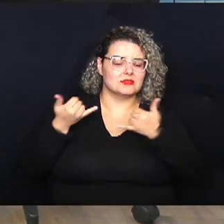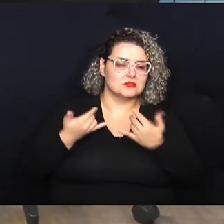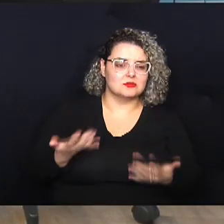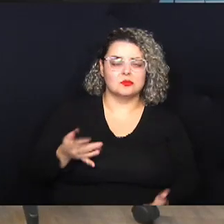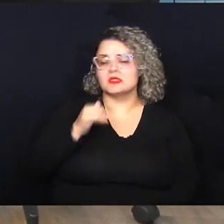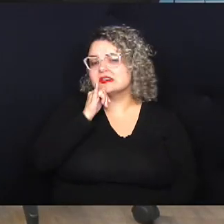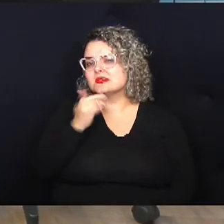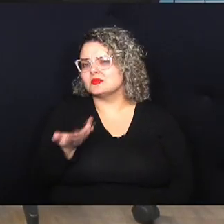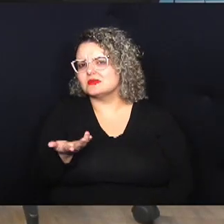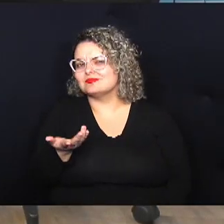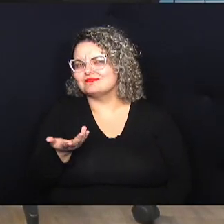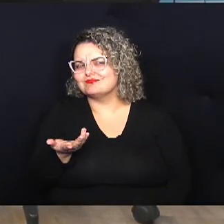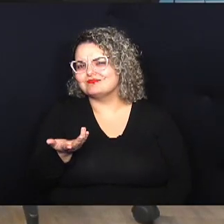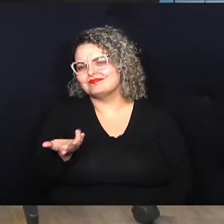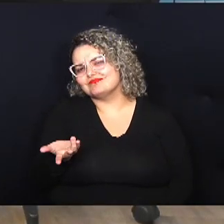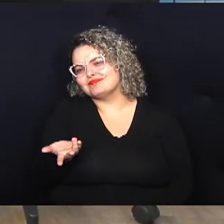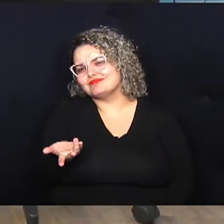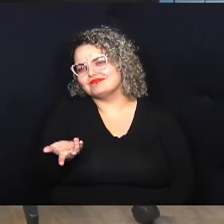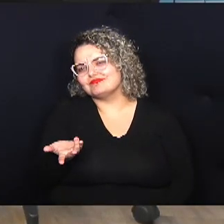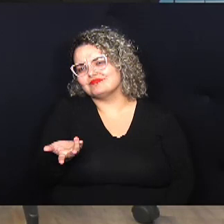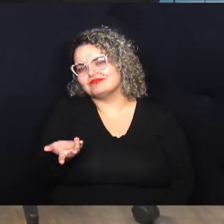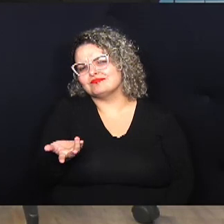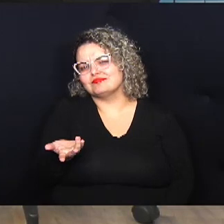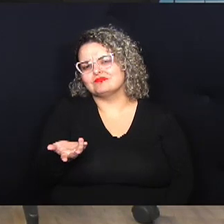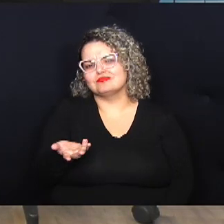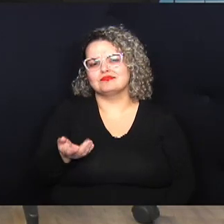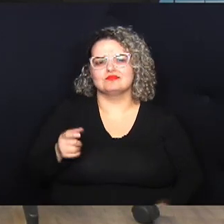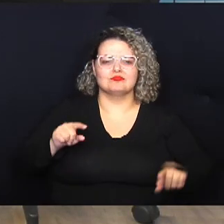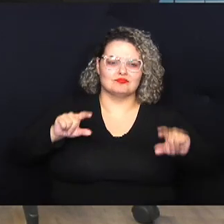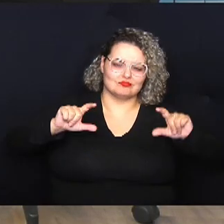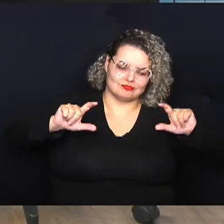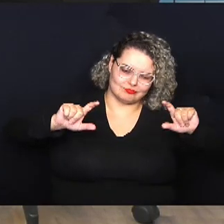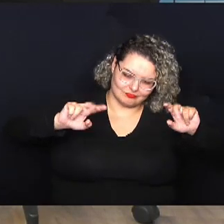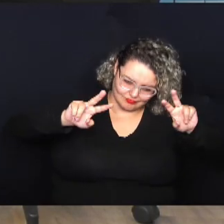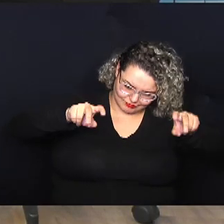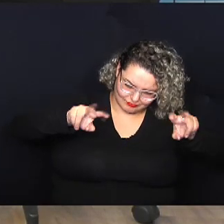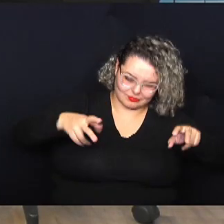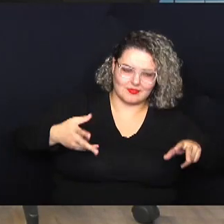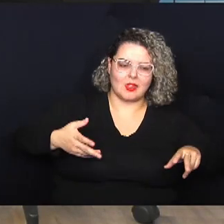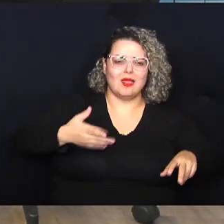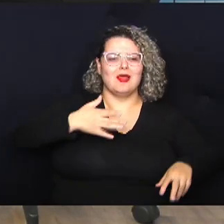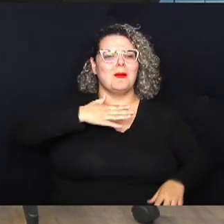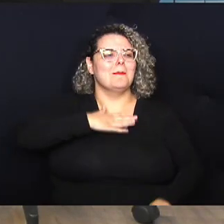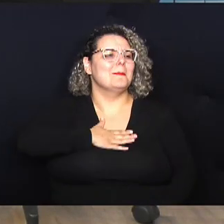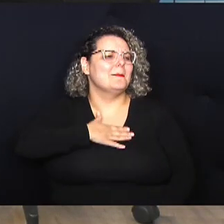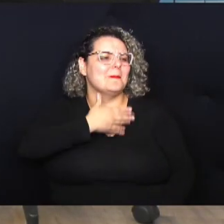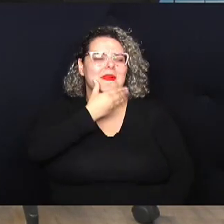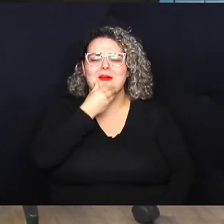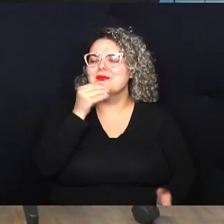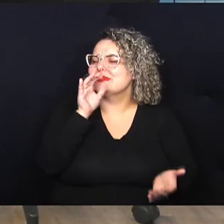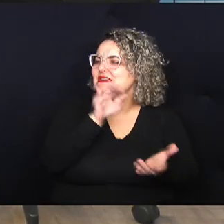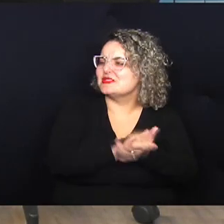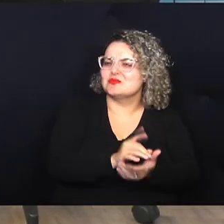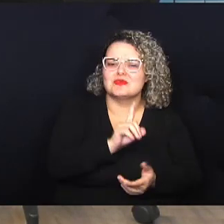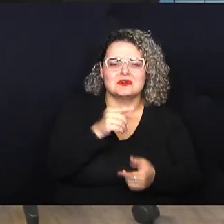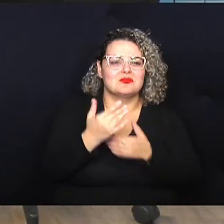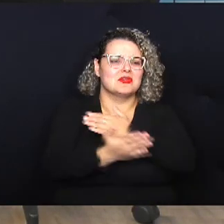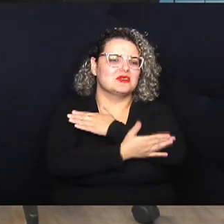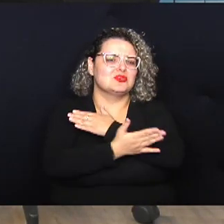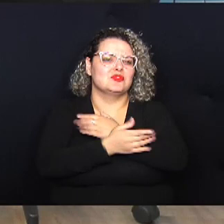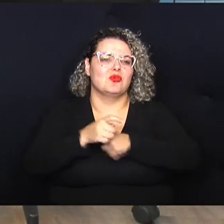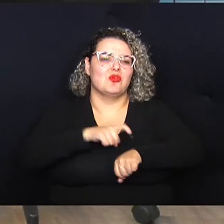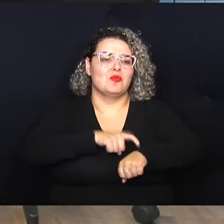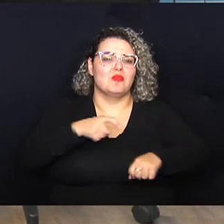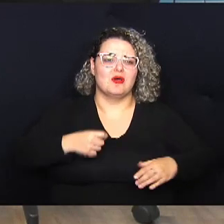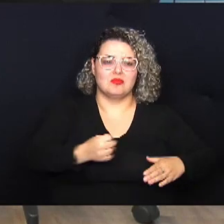assim, poxa, vamos colocar aqui uma aspas, tá, gente? O meu esposo não me ajuda na hora que estou fazendo a janta, mas ele